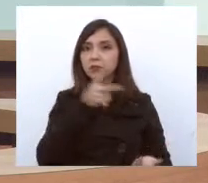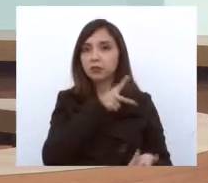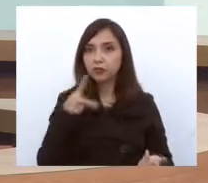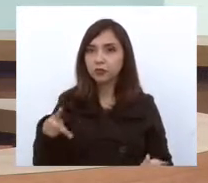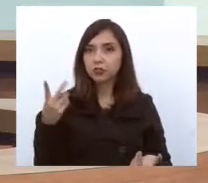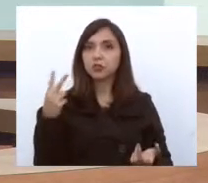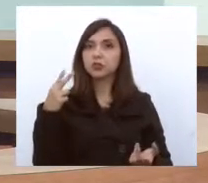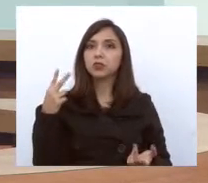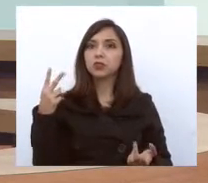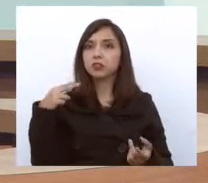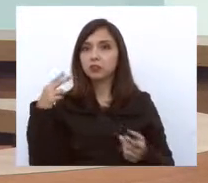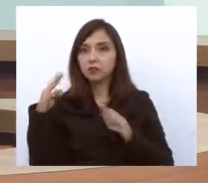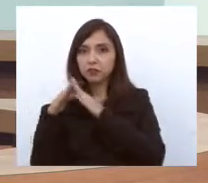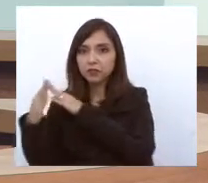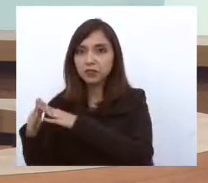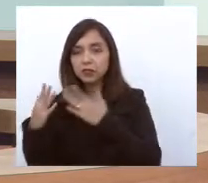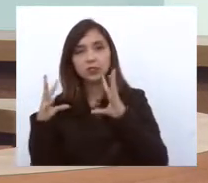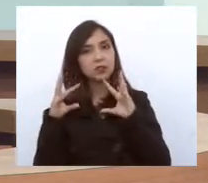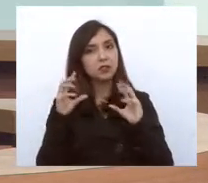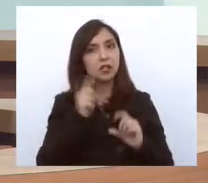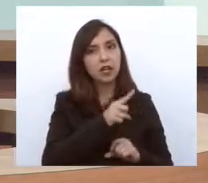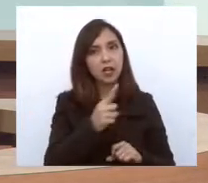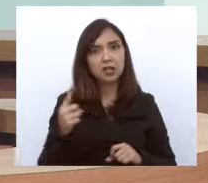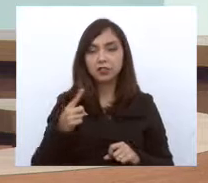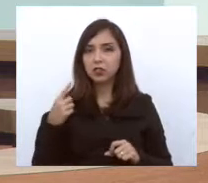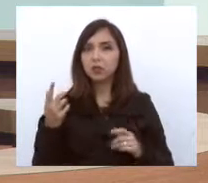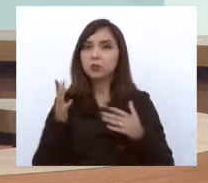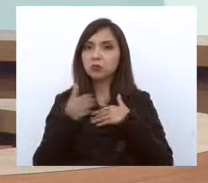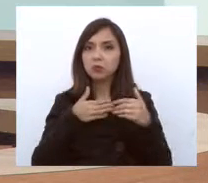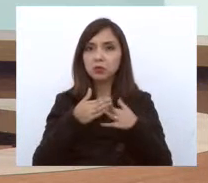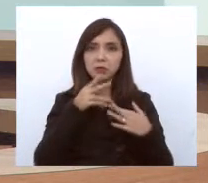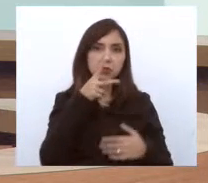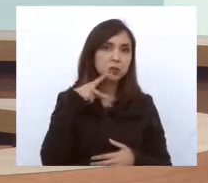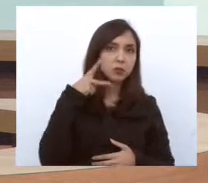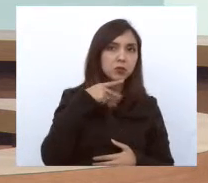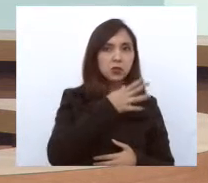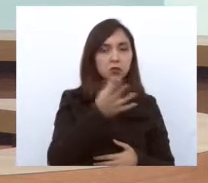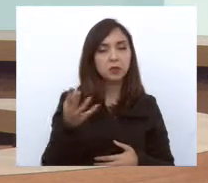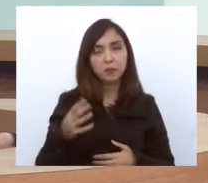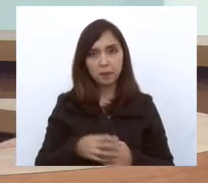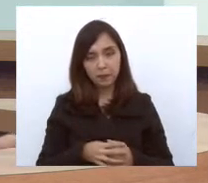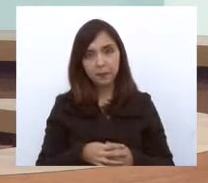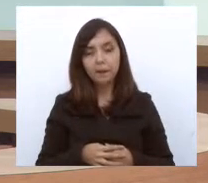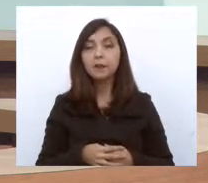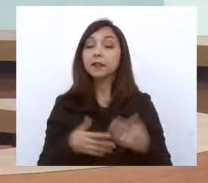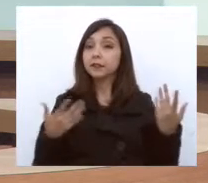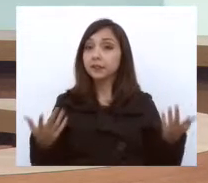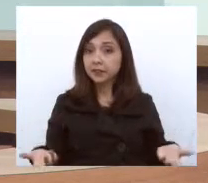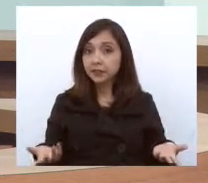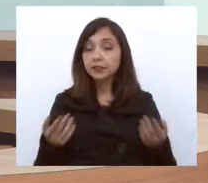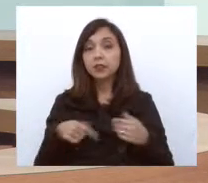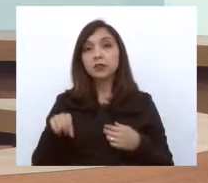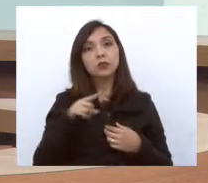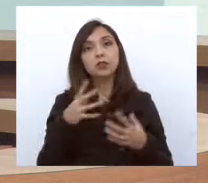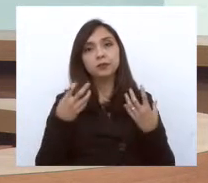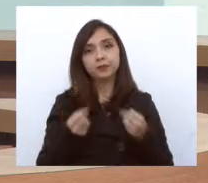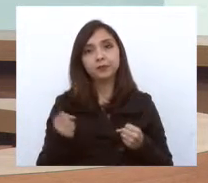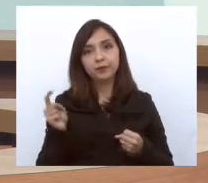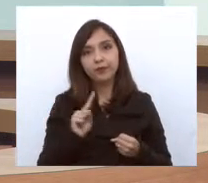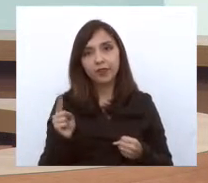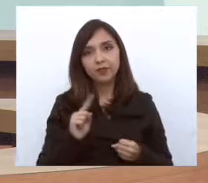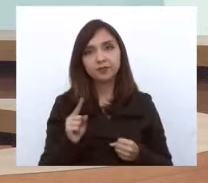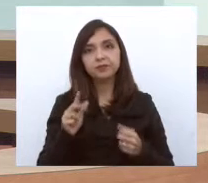pelo vizinho, pelo munícipe, cada um na sua categoria, na sua própria categoria, os metalúrgicos e tudo mais. Então, é realmente inadmissível